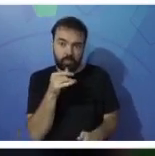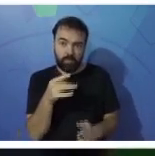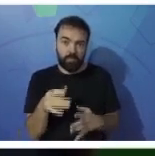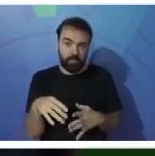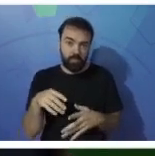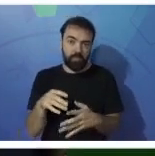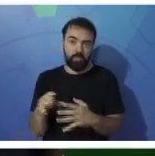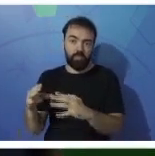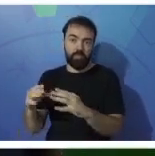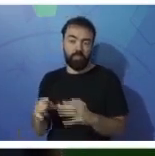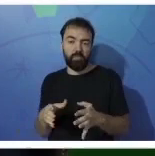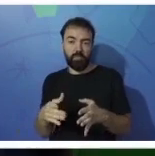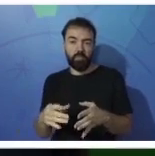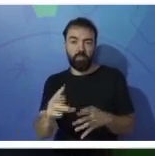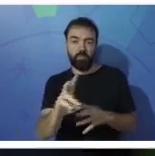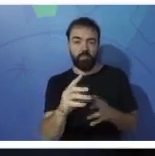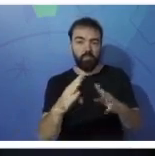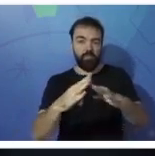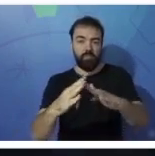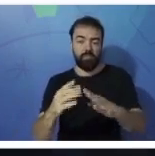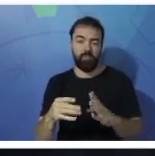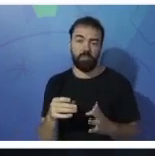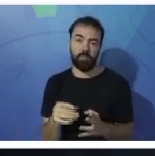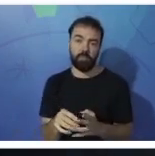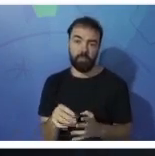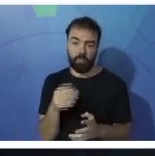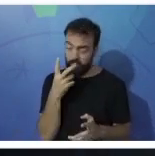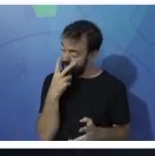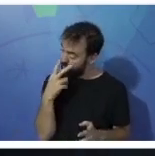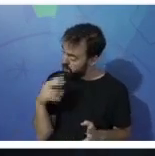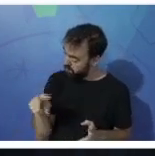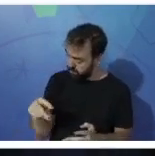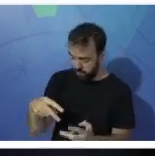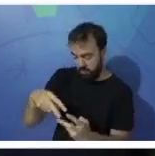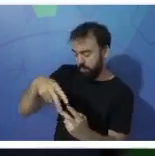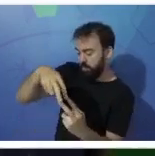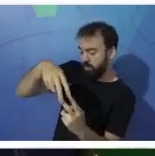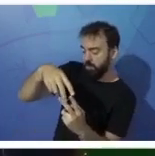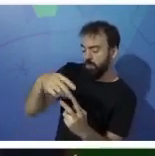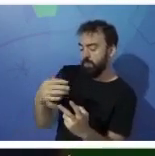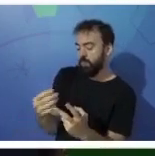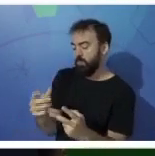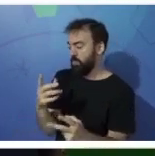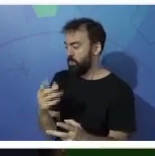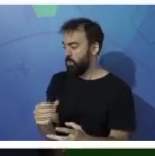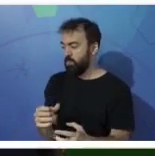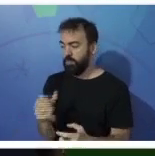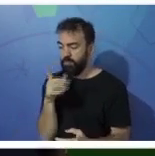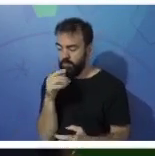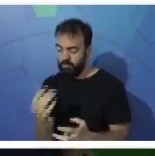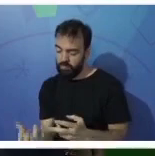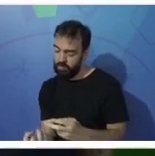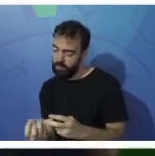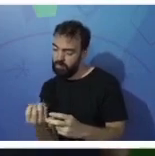a caminho de casa, quando viu sua sombra refletida na água.